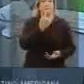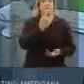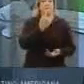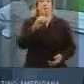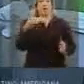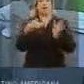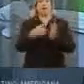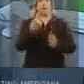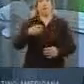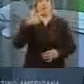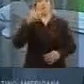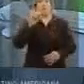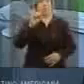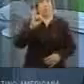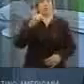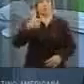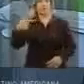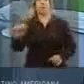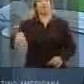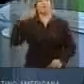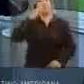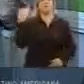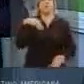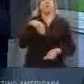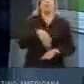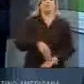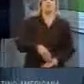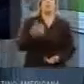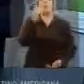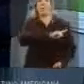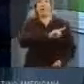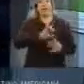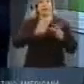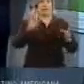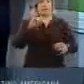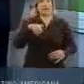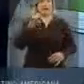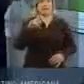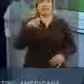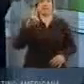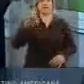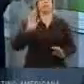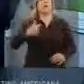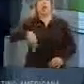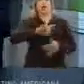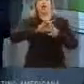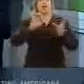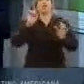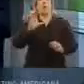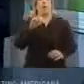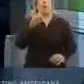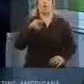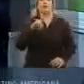1822, o Brasil foi um dos últimos a conquistar sua independência, A verdade é que nós nos libertamos dos